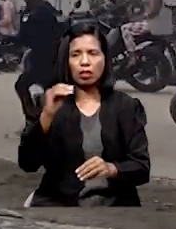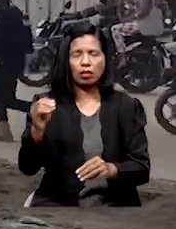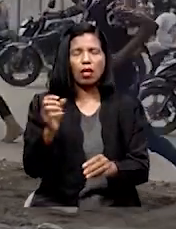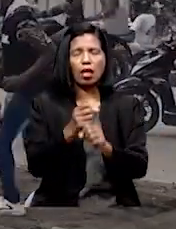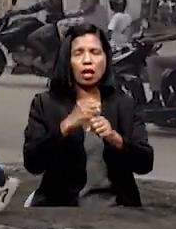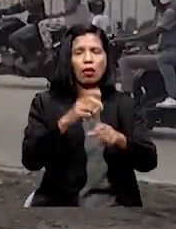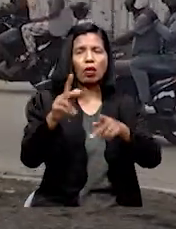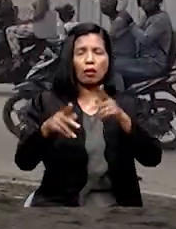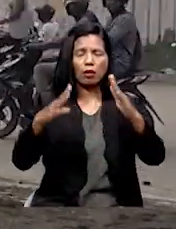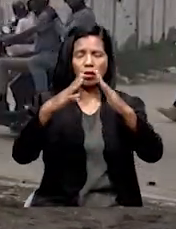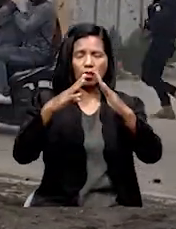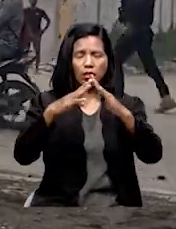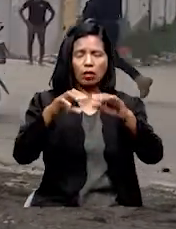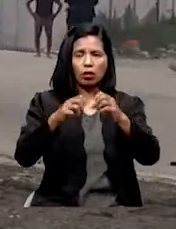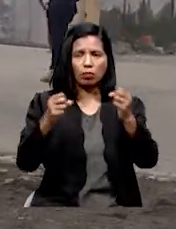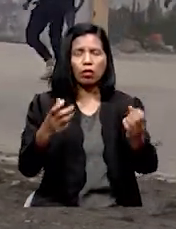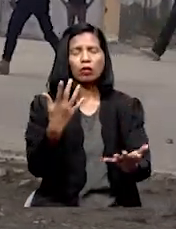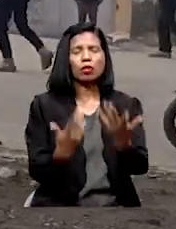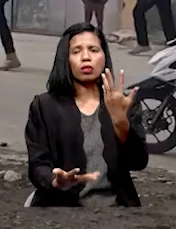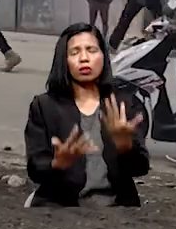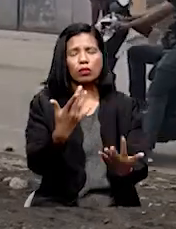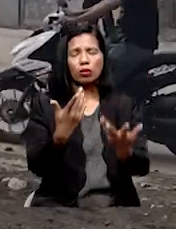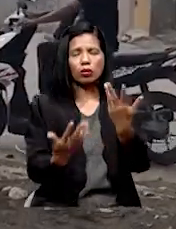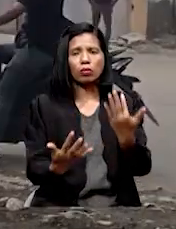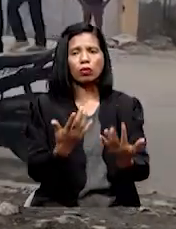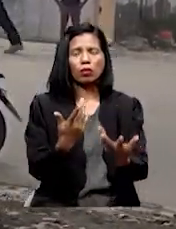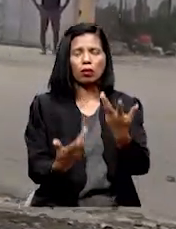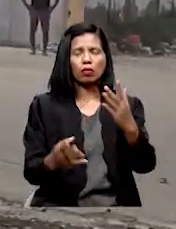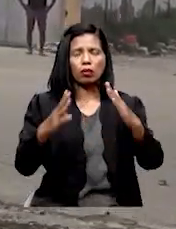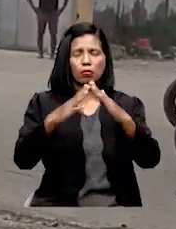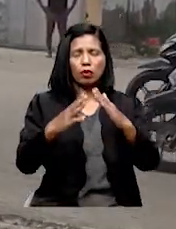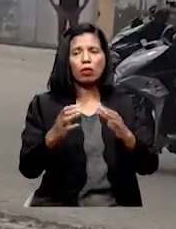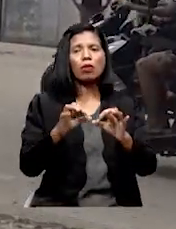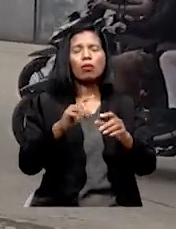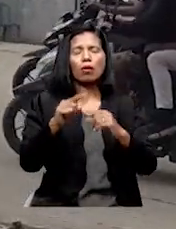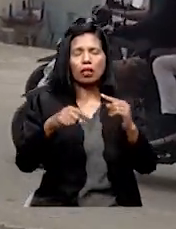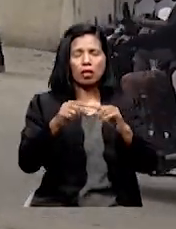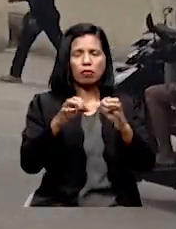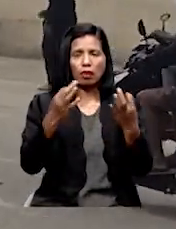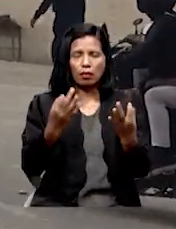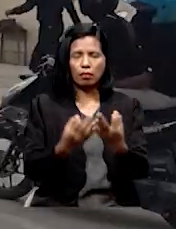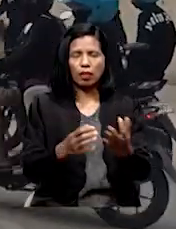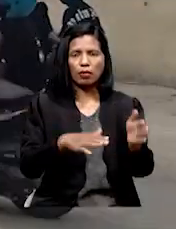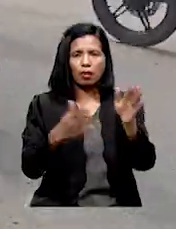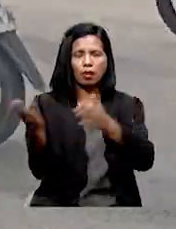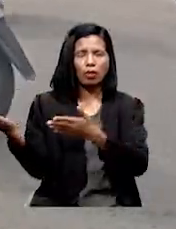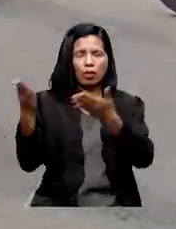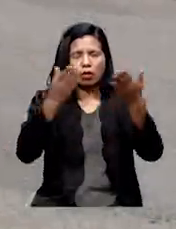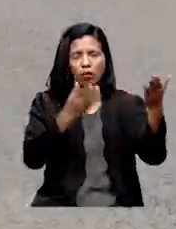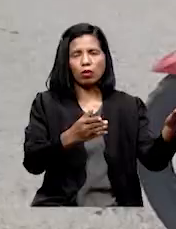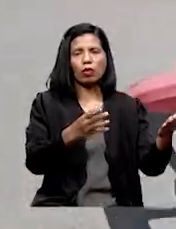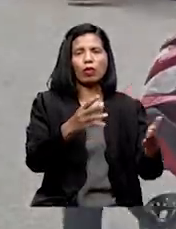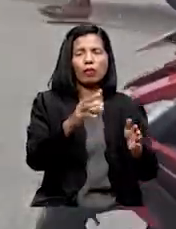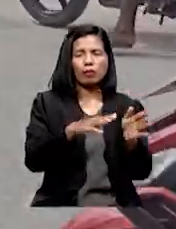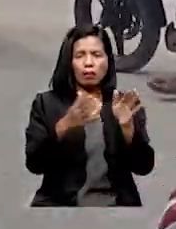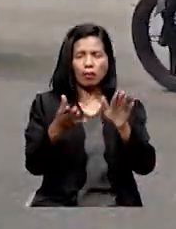nenhuma, no suno obralan fatin e a tacitolo, banhira família matebian, transporta mateisin nuncio Calisto